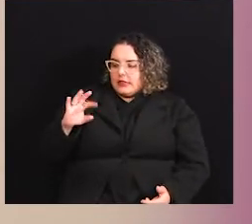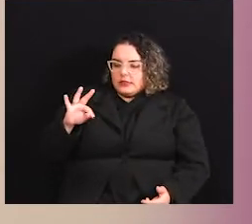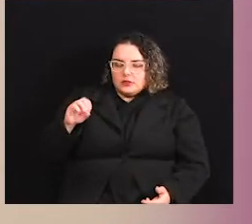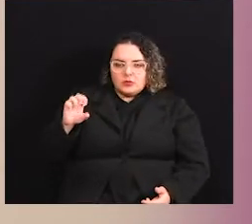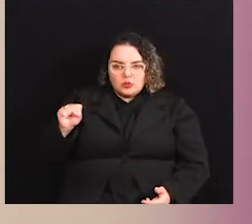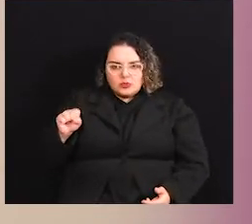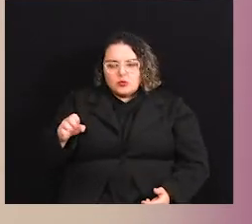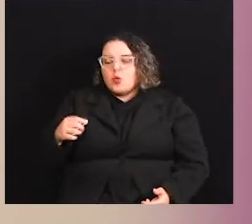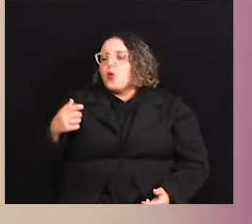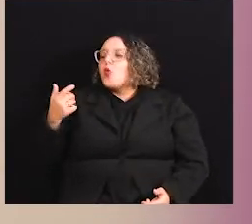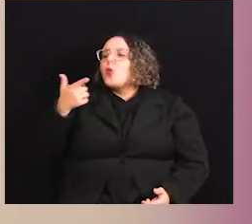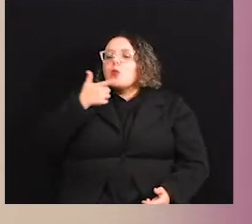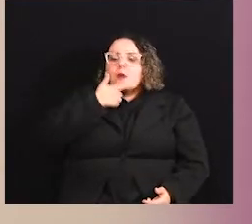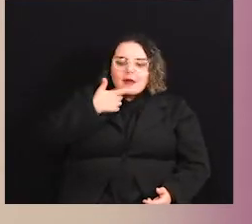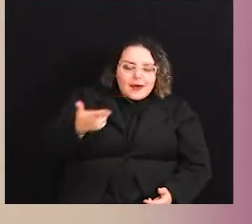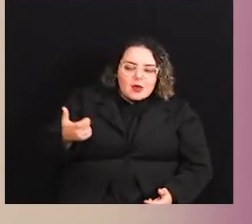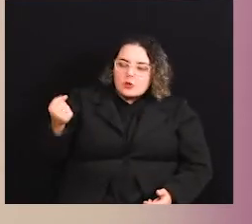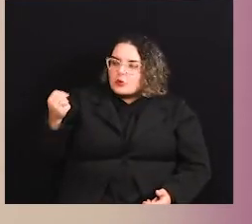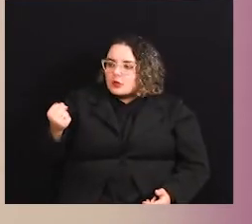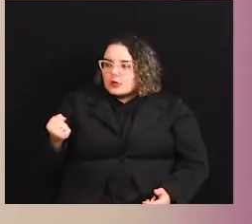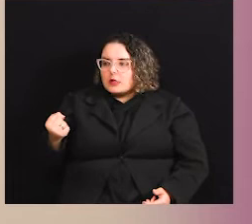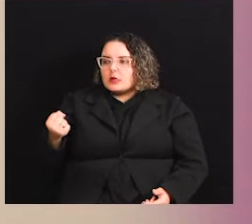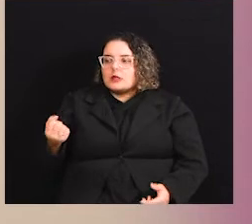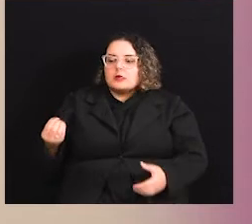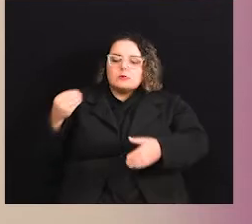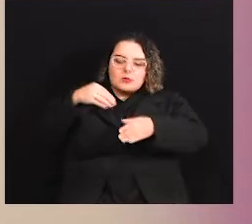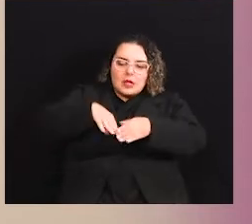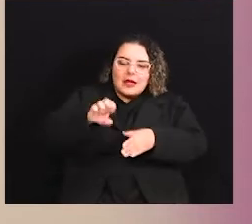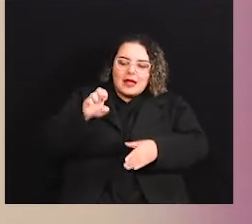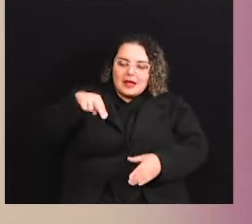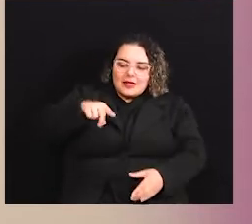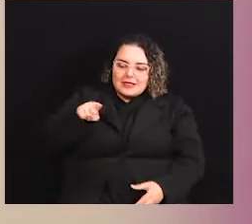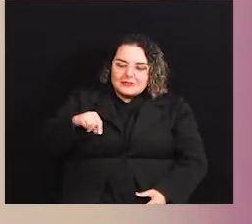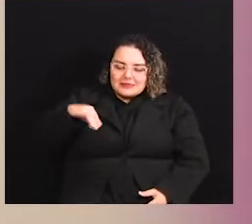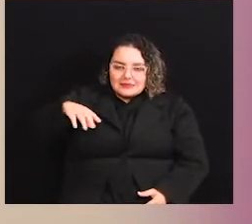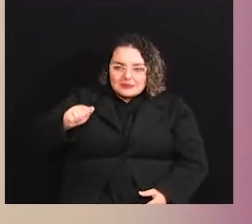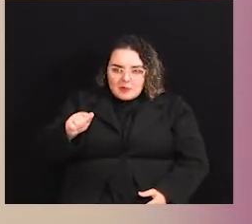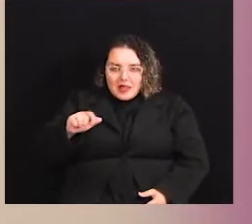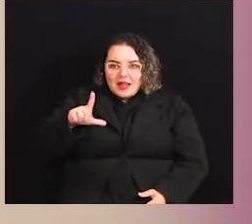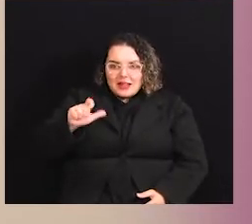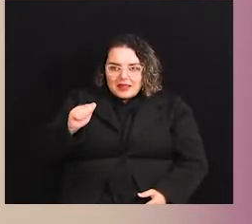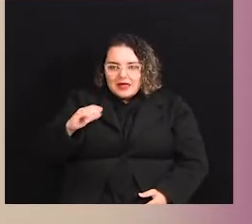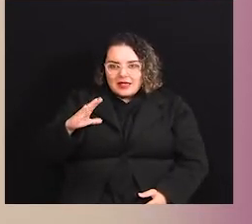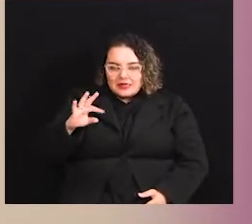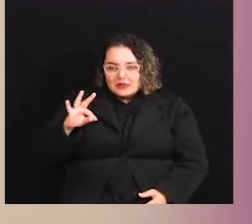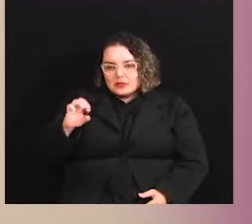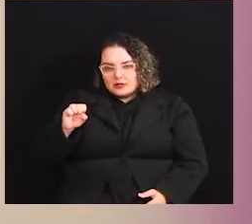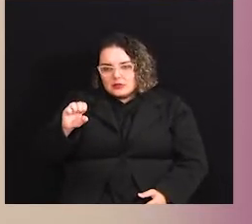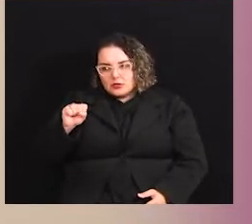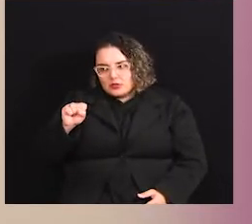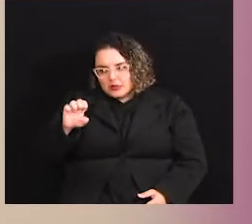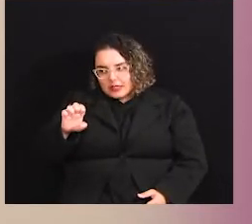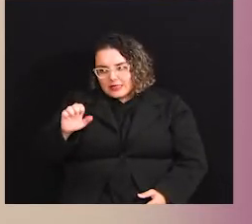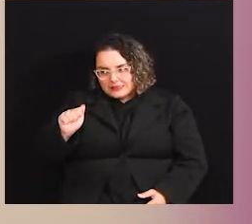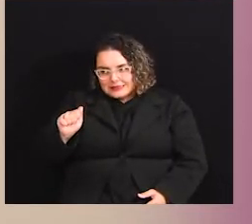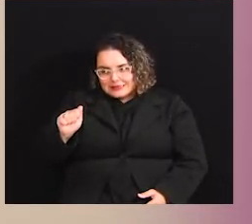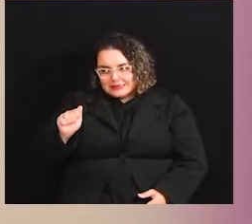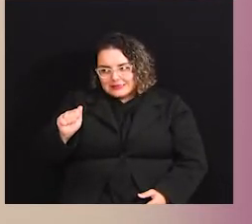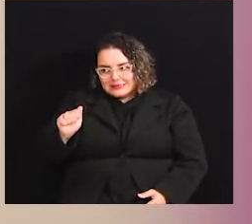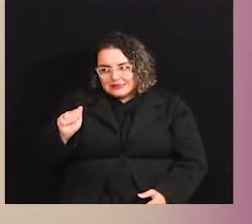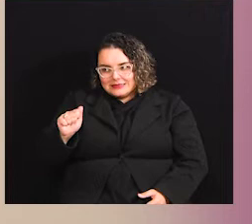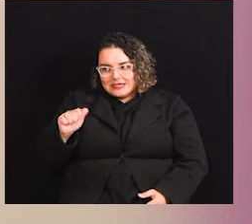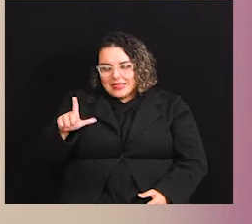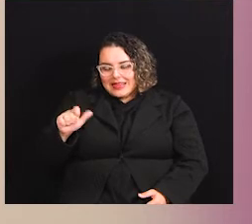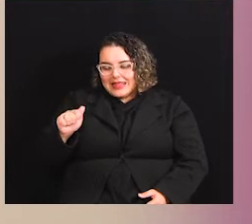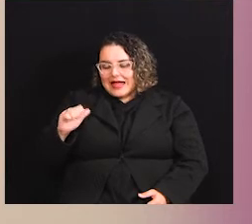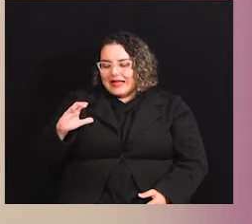queijo, leite, adiciona a enzima lactase nesse produto e ela fornece um produto final que não tem